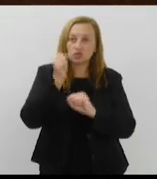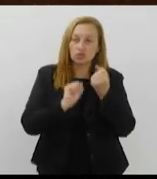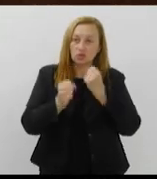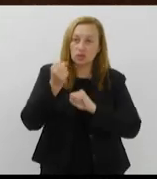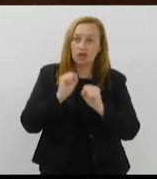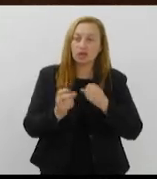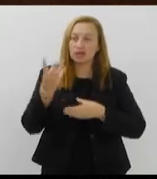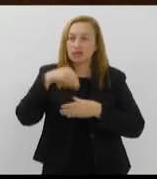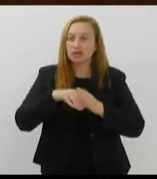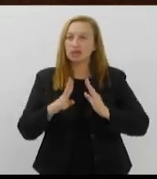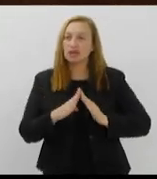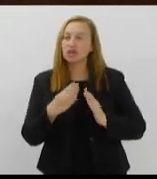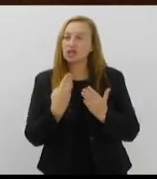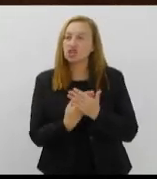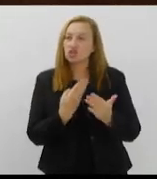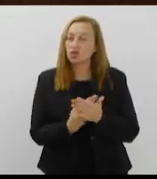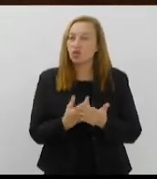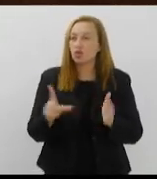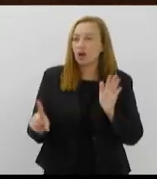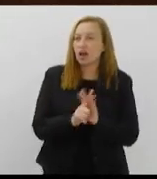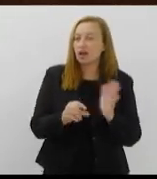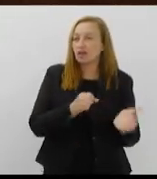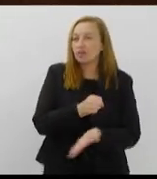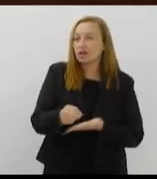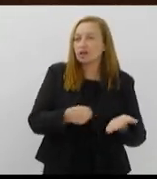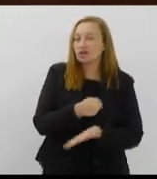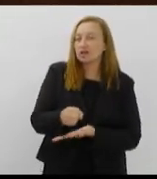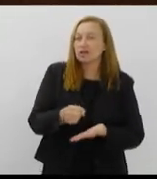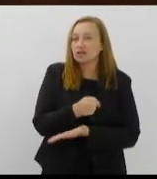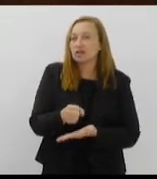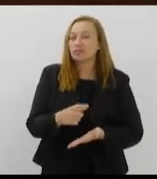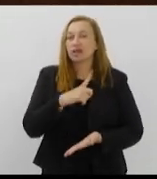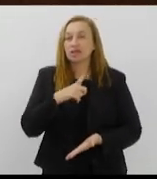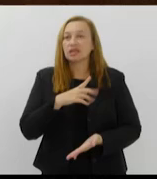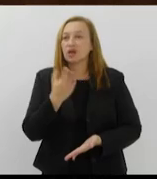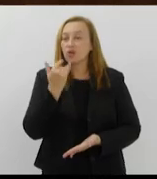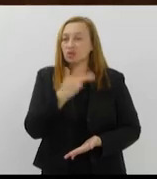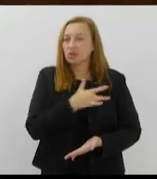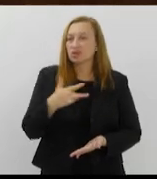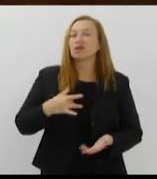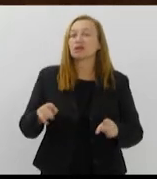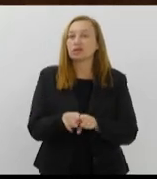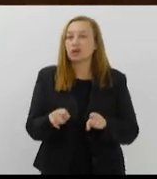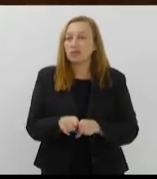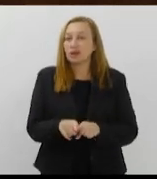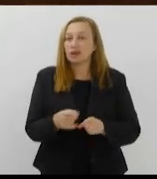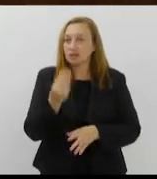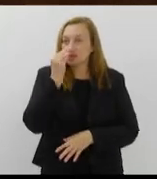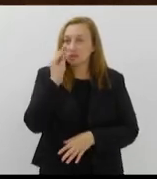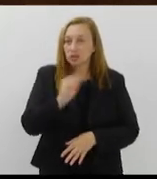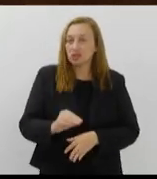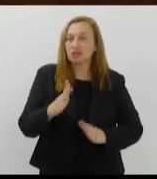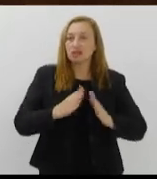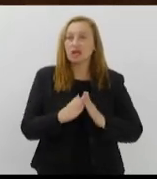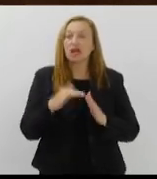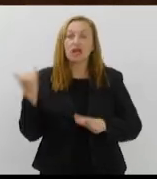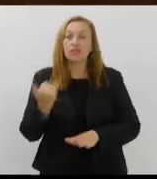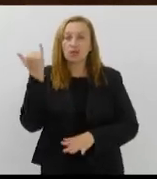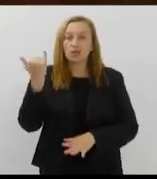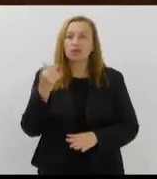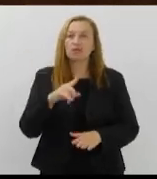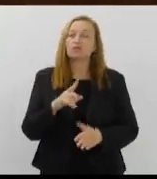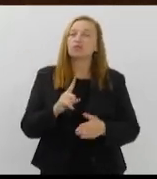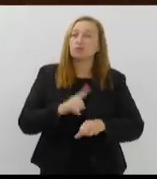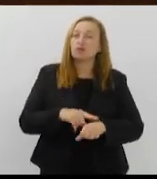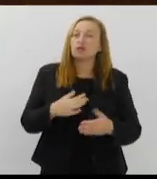das escolas, uma lei básica para garantir a alimentação saudável, também vem sendo atacado nessa casa. É importante que, na hora de aprovar